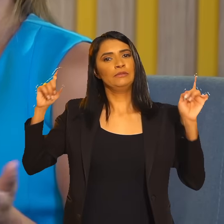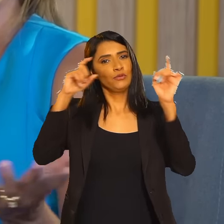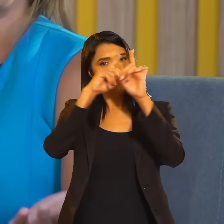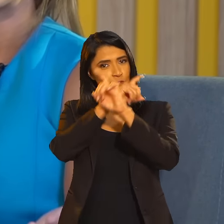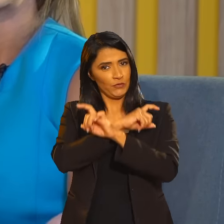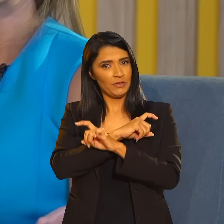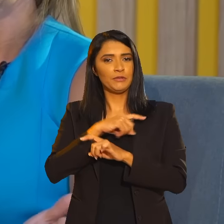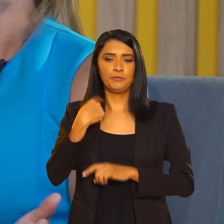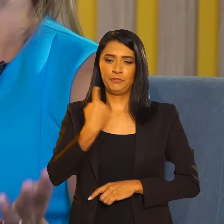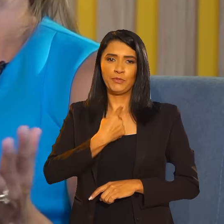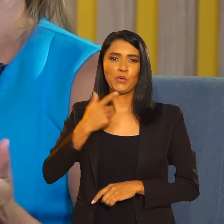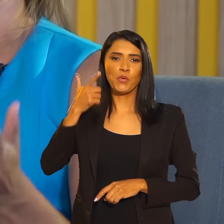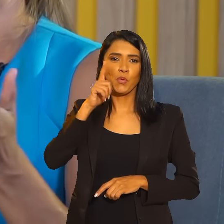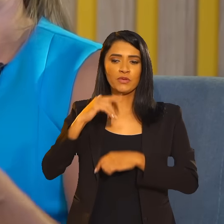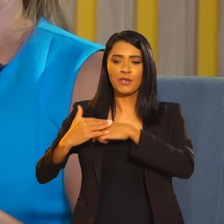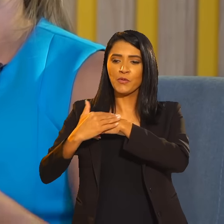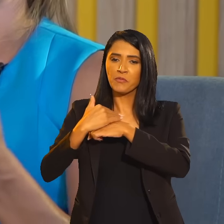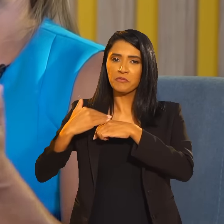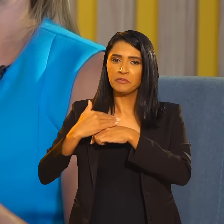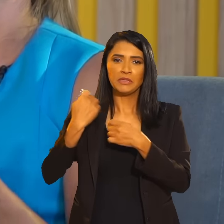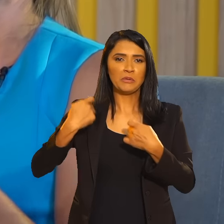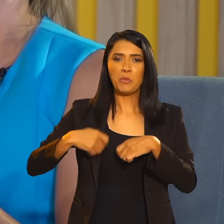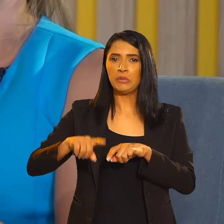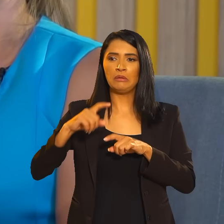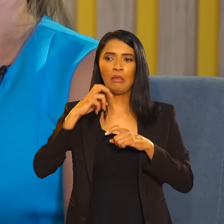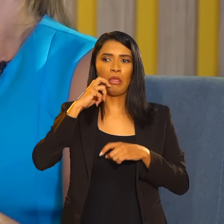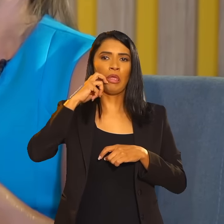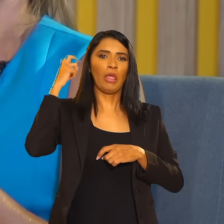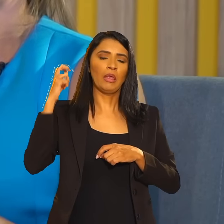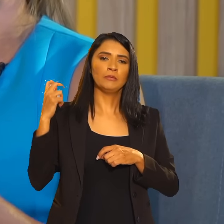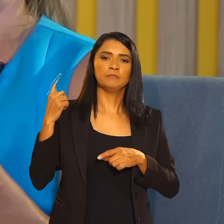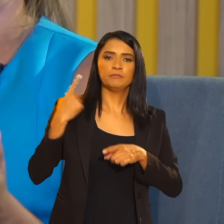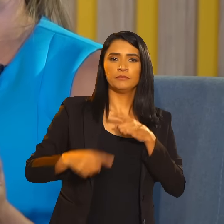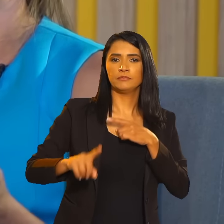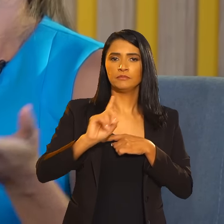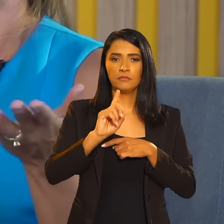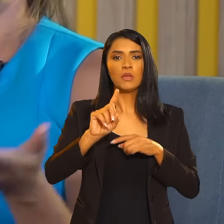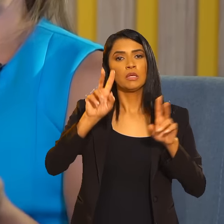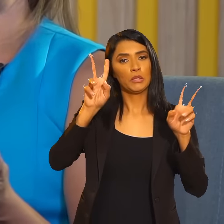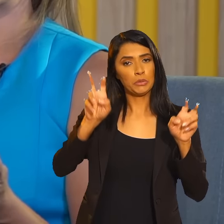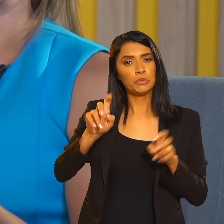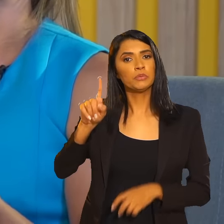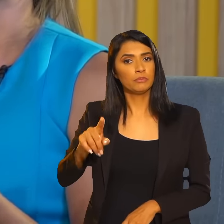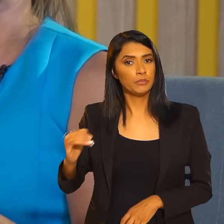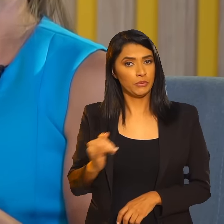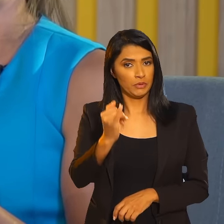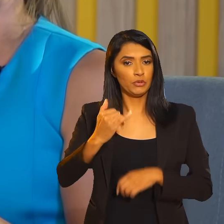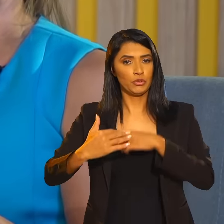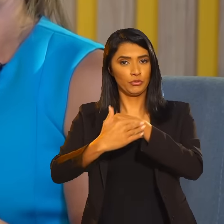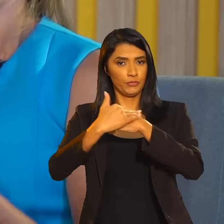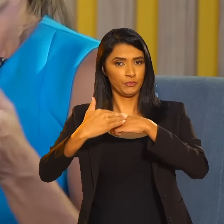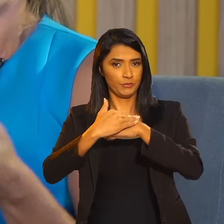espinhosos, são complicados, e a gente conseguir conversar sem filtros, sem tabus e sem restrições sobre esses assuntos tão importantes. Hoje